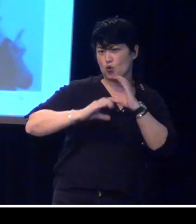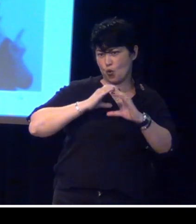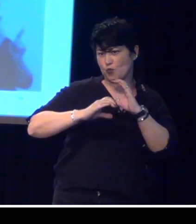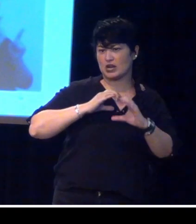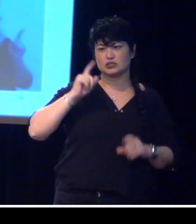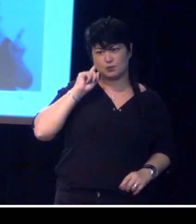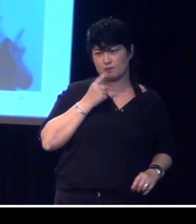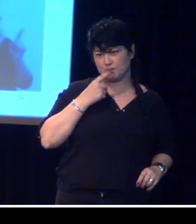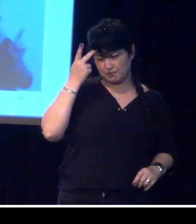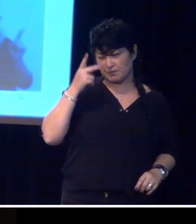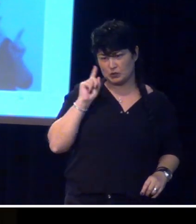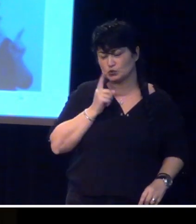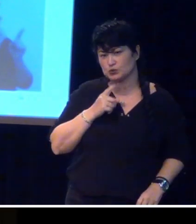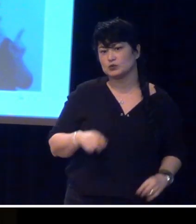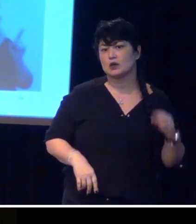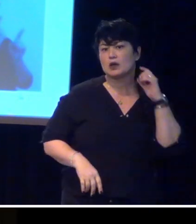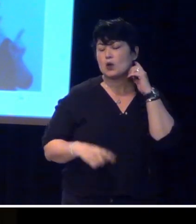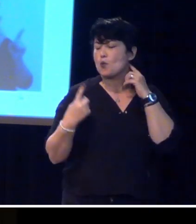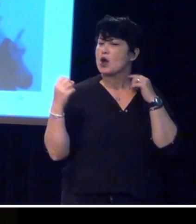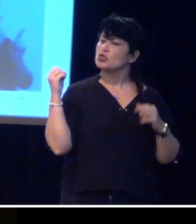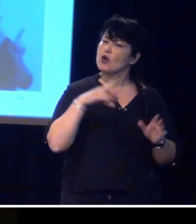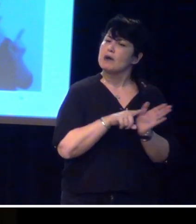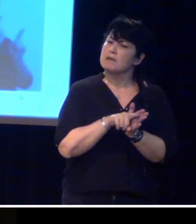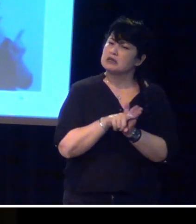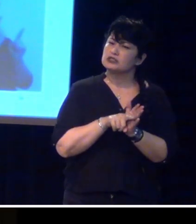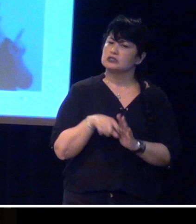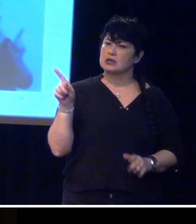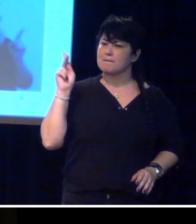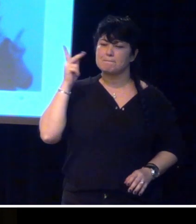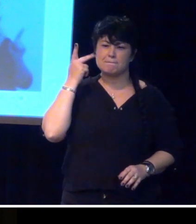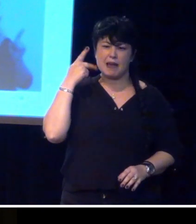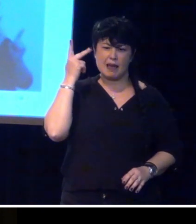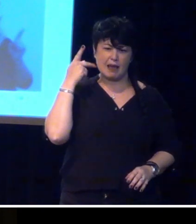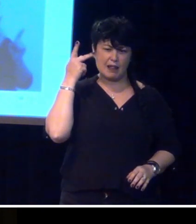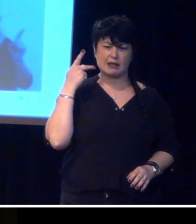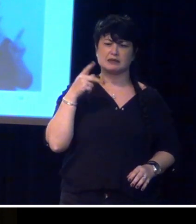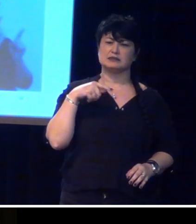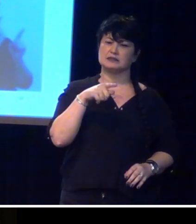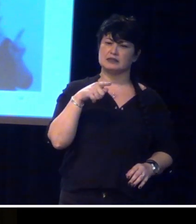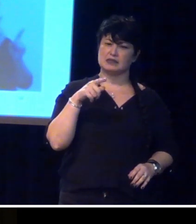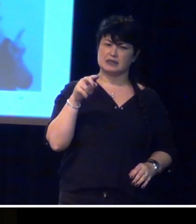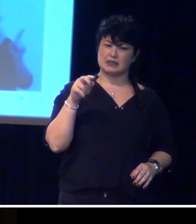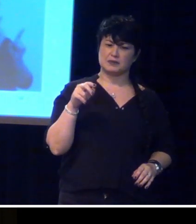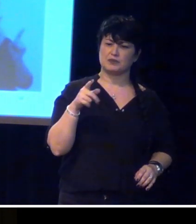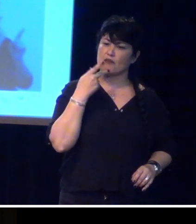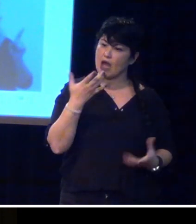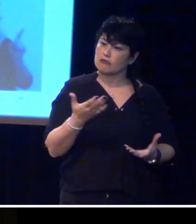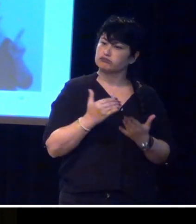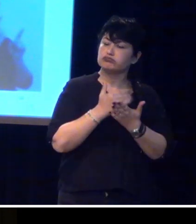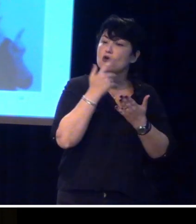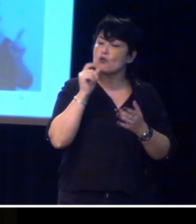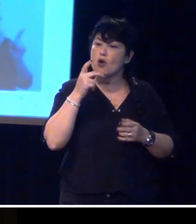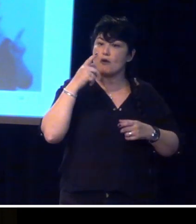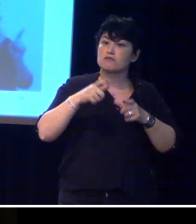com surdos. Numa nova pesquisa, né, Perlin e Reis afirmam que o espaço digital cada vez